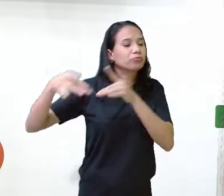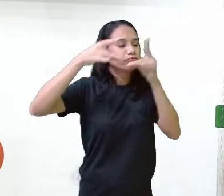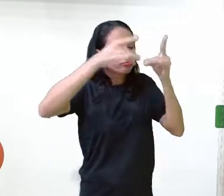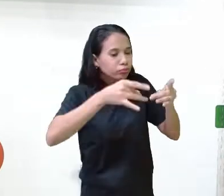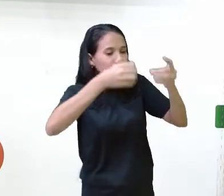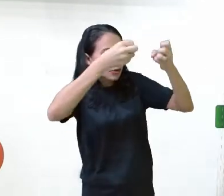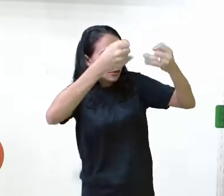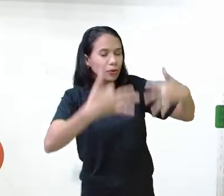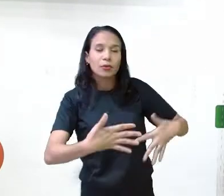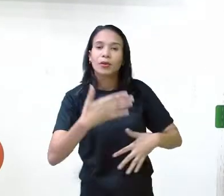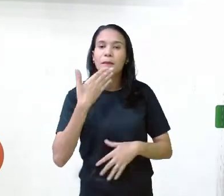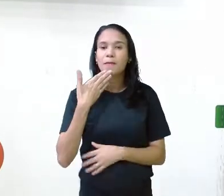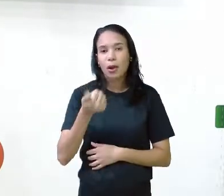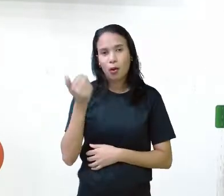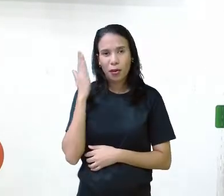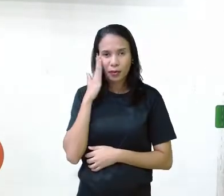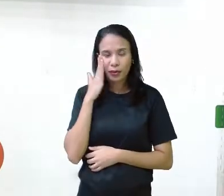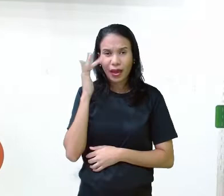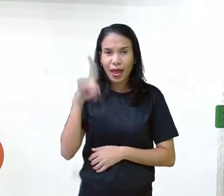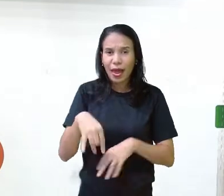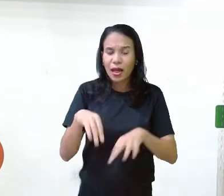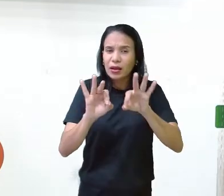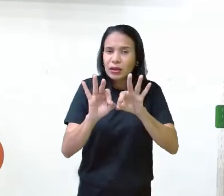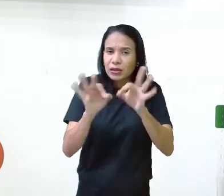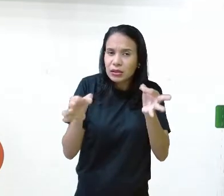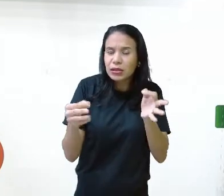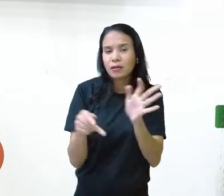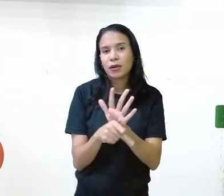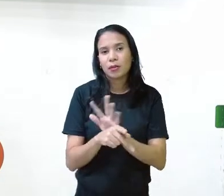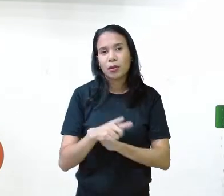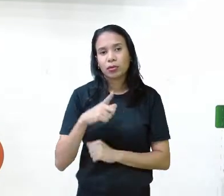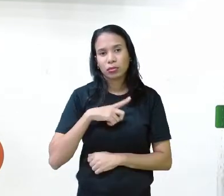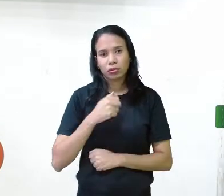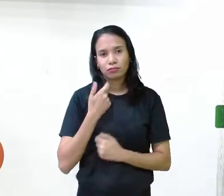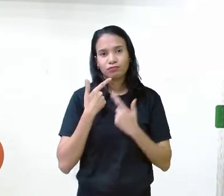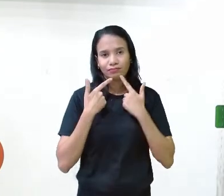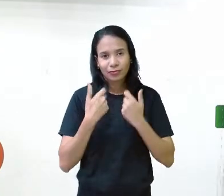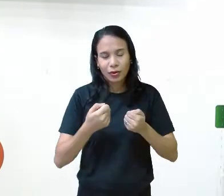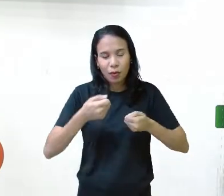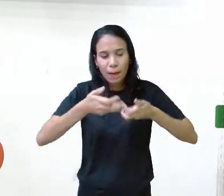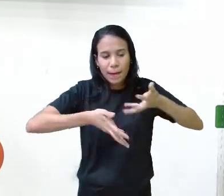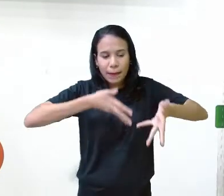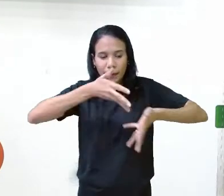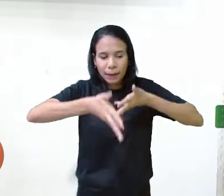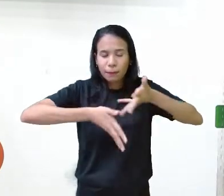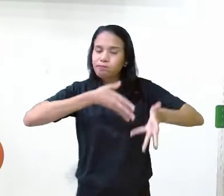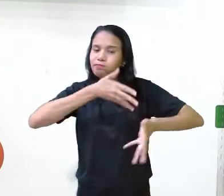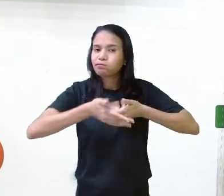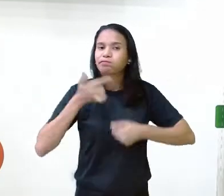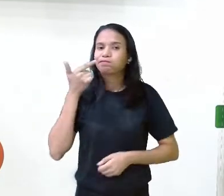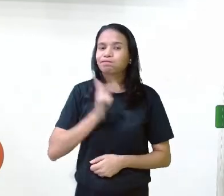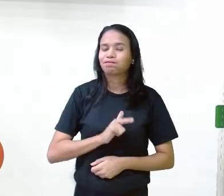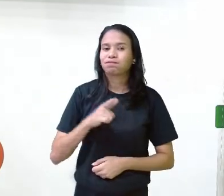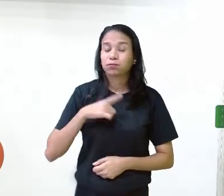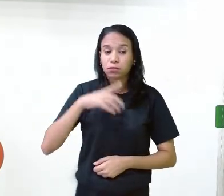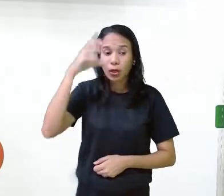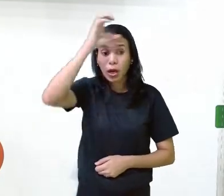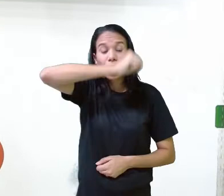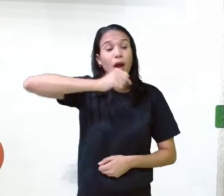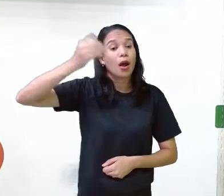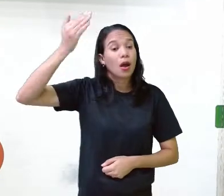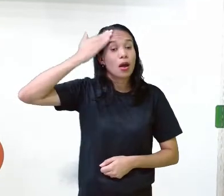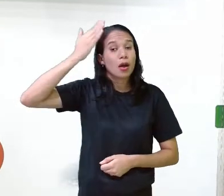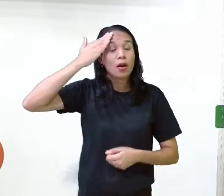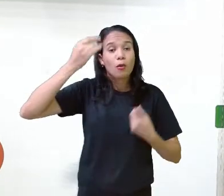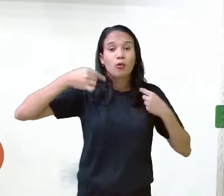ele consiga entender, simplificando cada vez mais para ele poder acompanhar o que